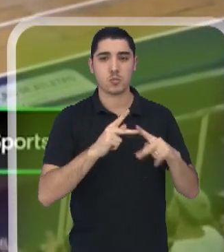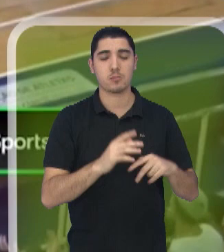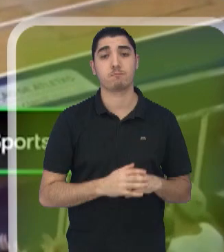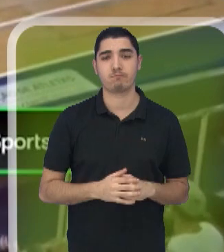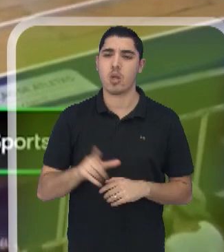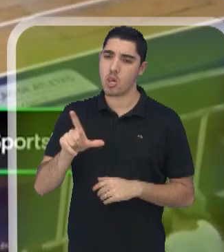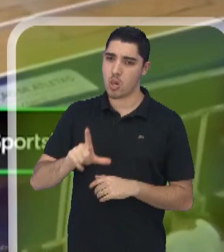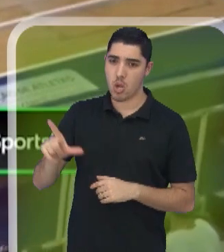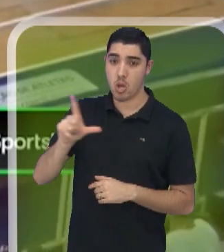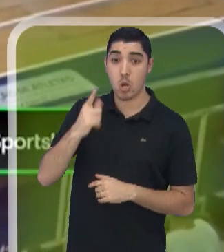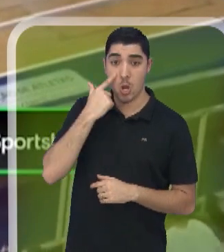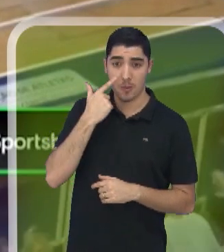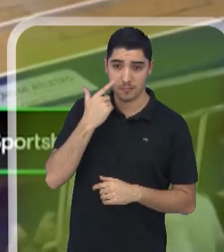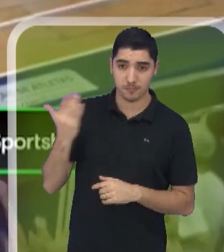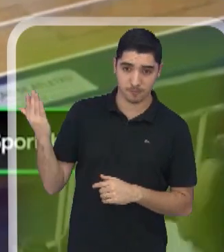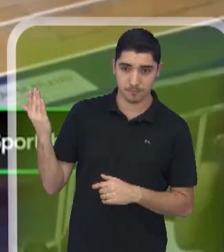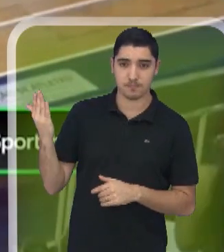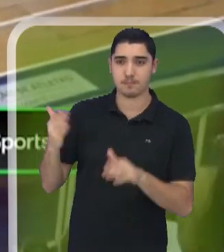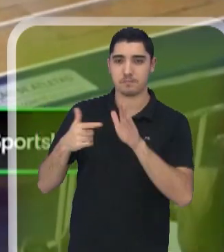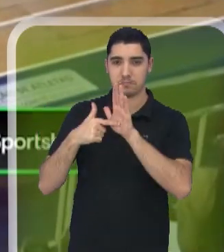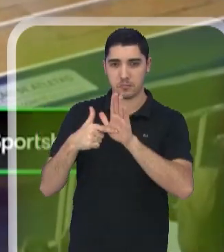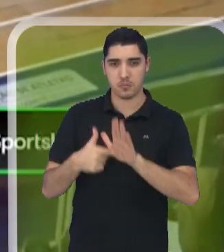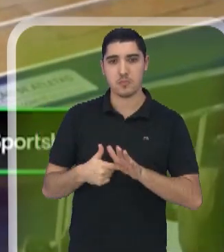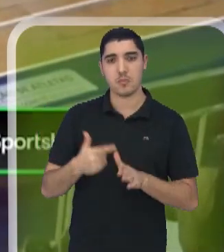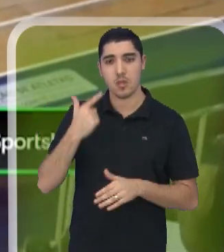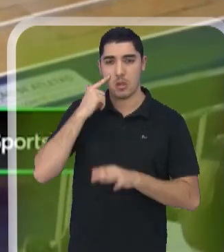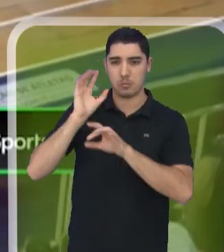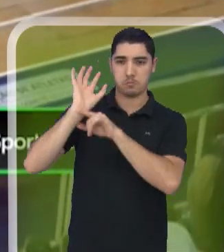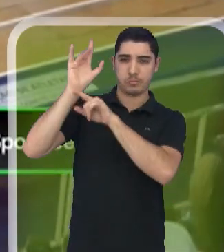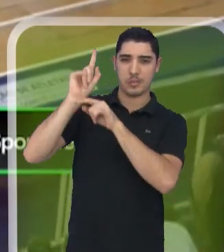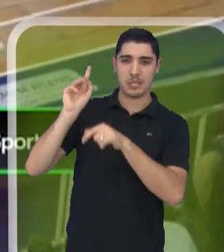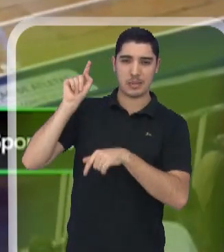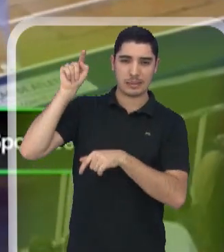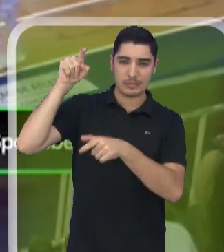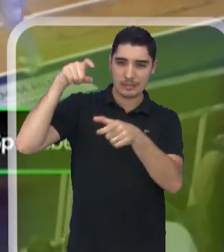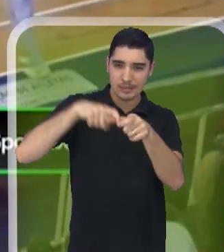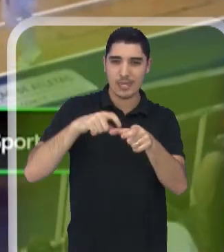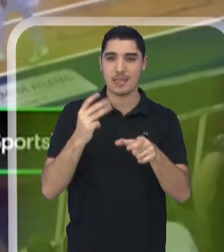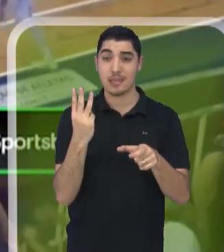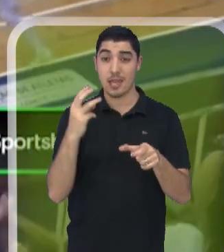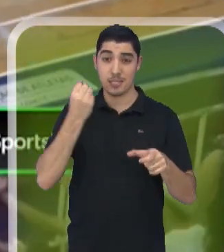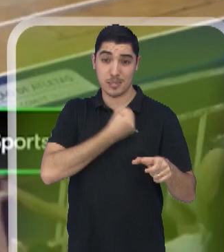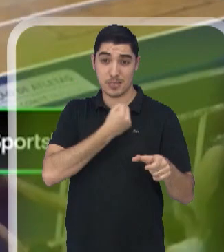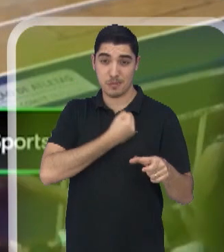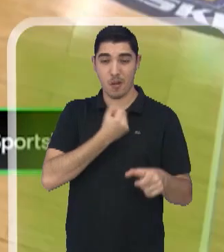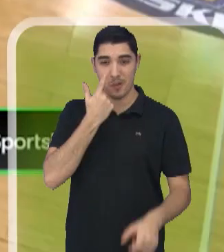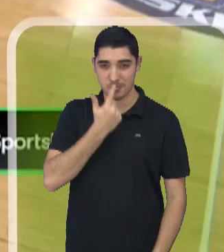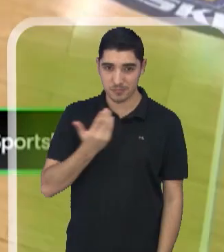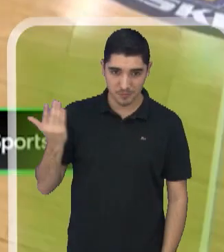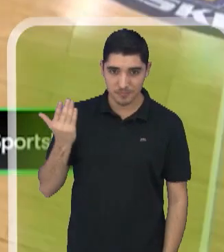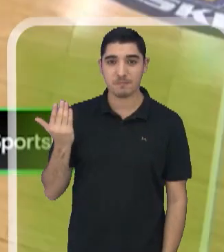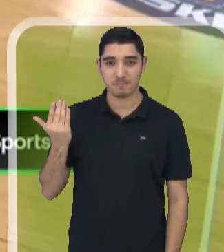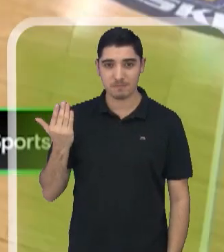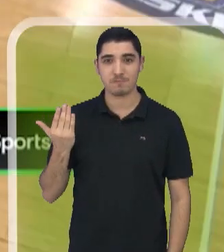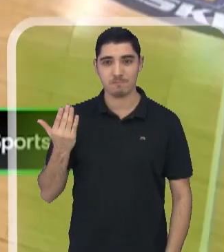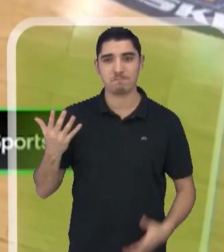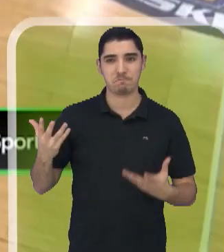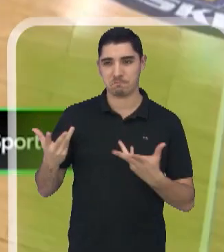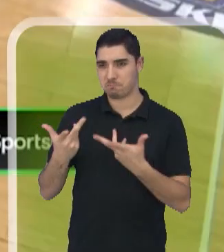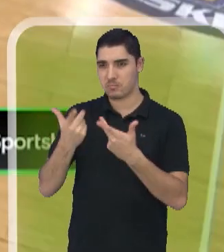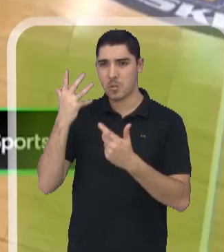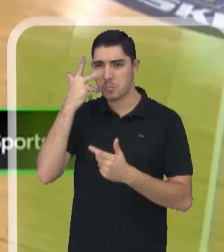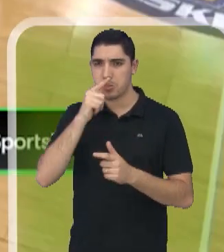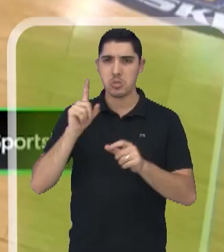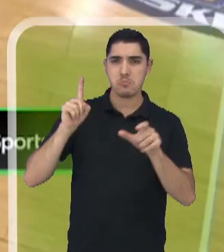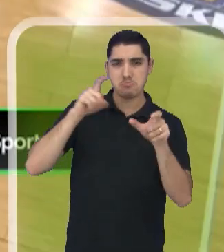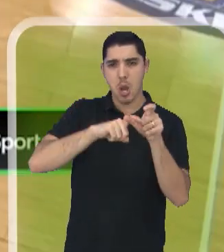A gente está vendo ali, ó, lances da partida. Olha só o Morrídio metendo uma bola de 3 ali. Agora a gente vê o Figueiredo também, outra bola de 3. Belas jogadas